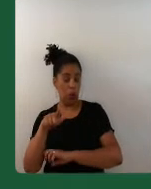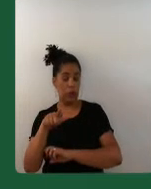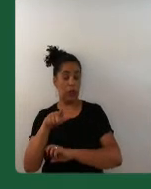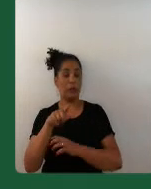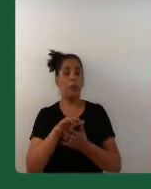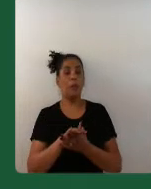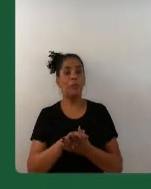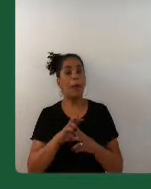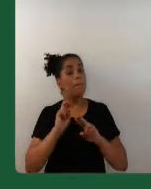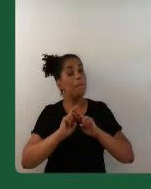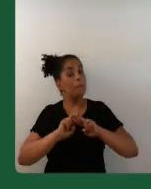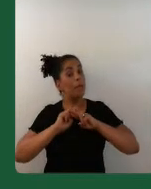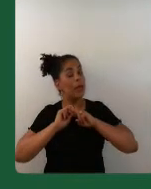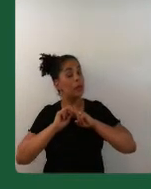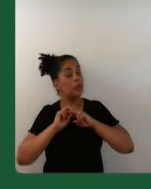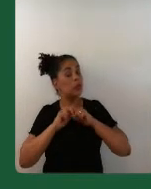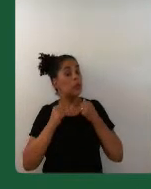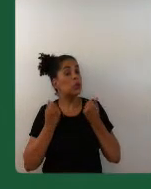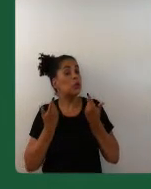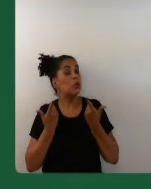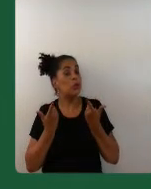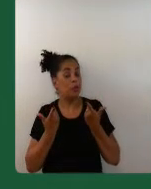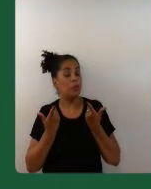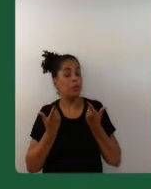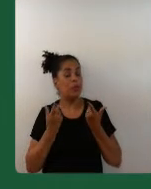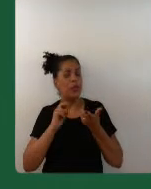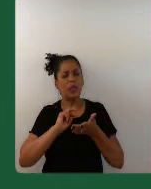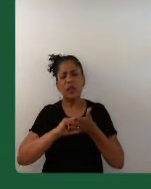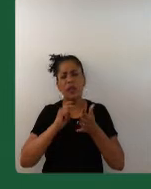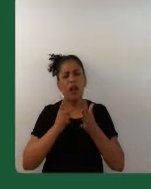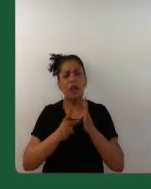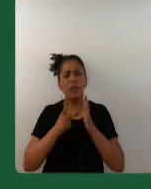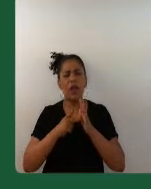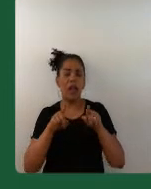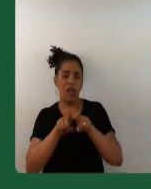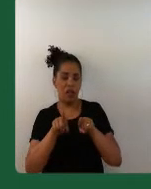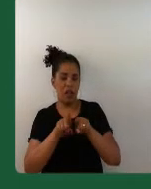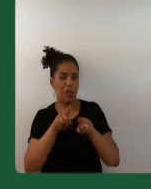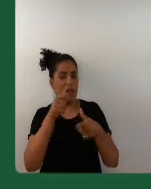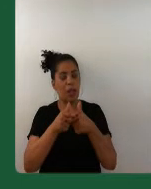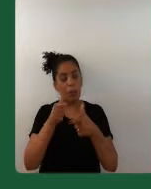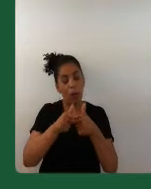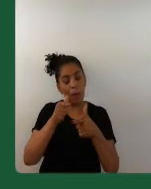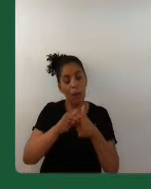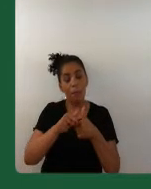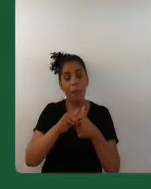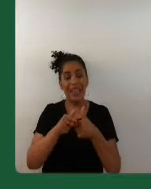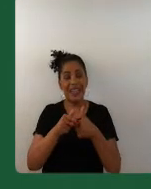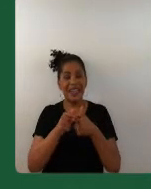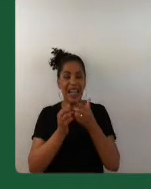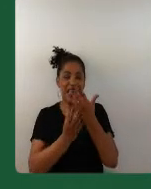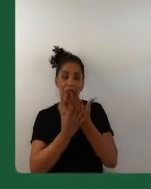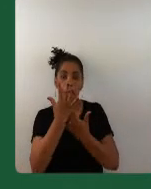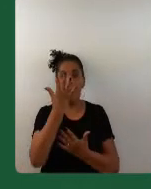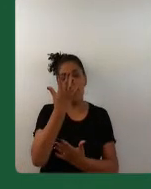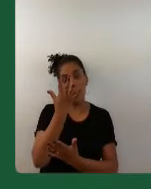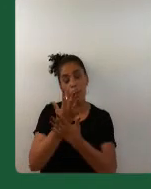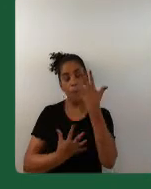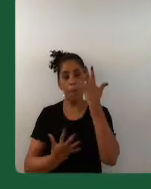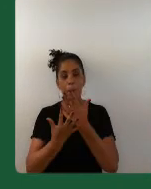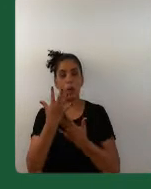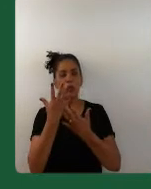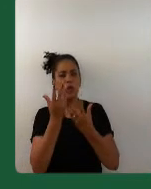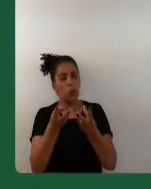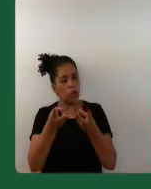porém, né, a síndrome de Apert ela também acomete as mãos. Então, nós conseguimos